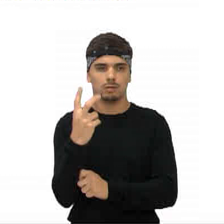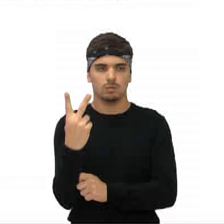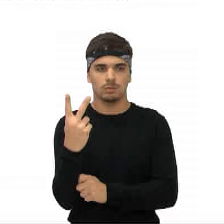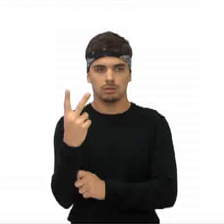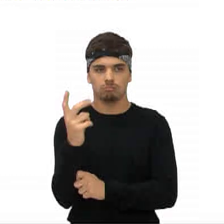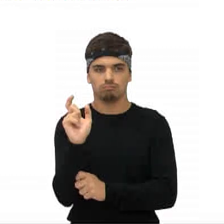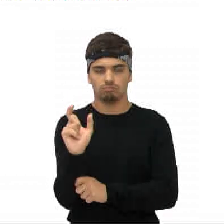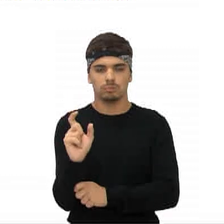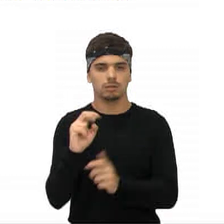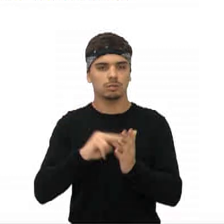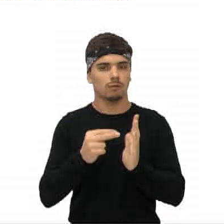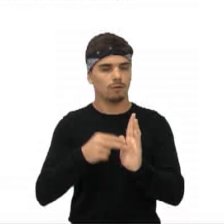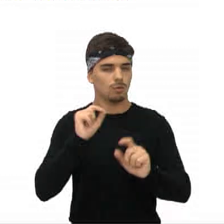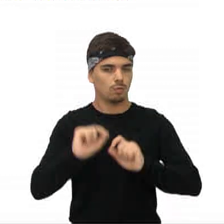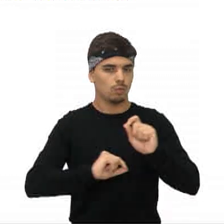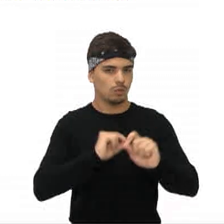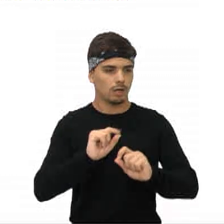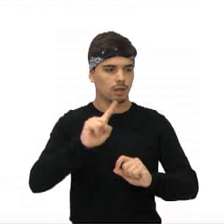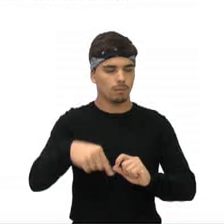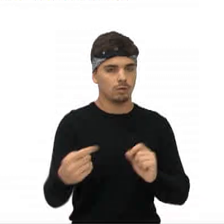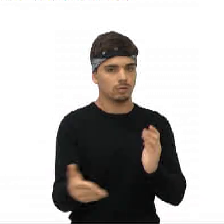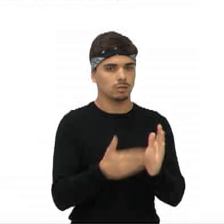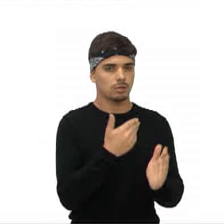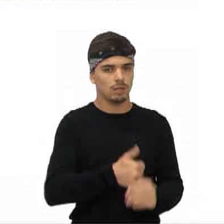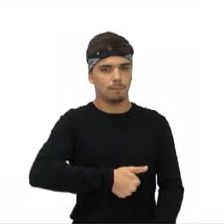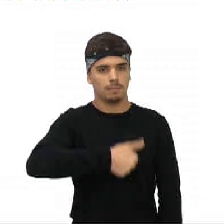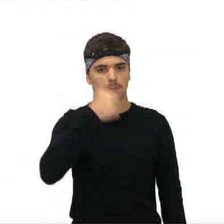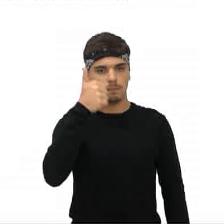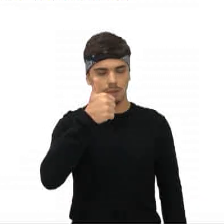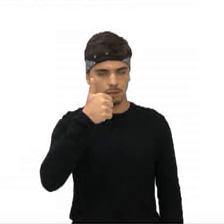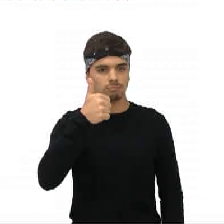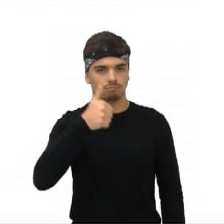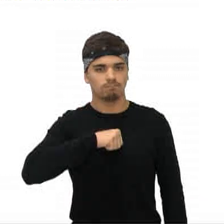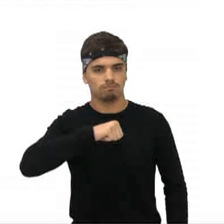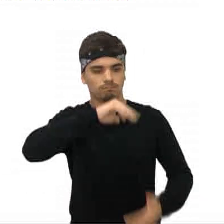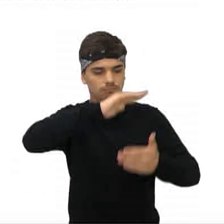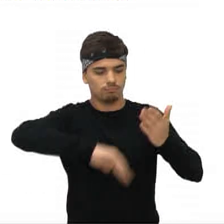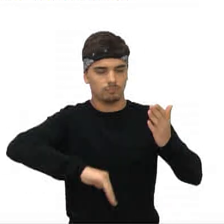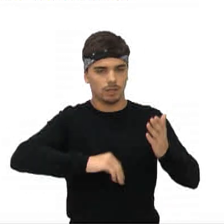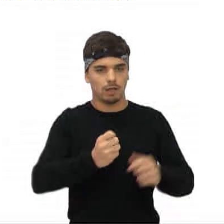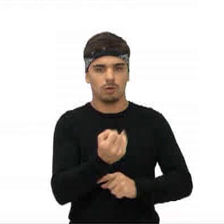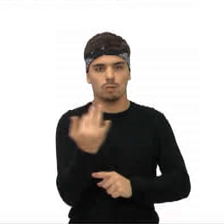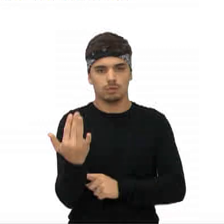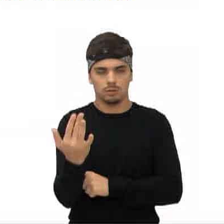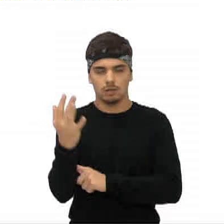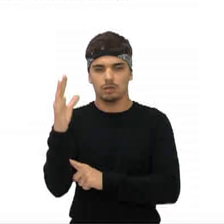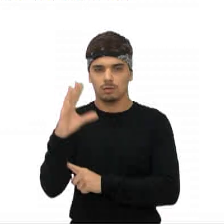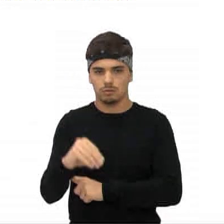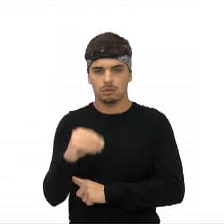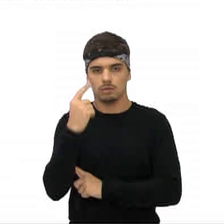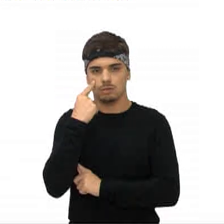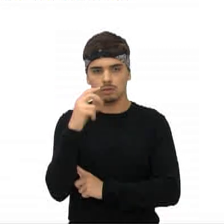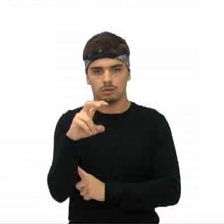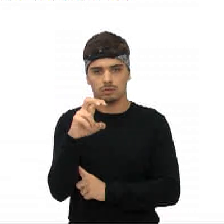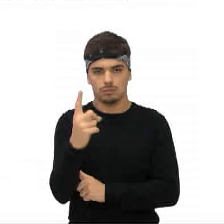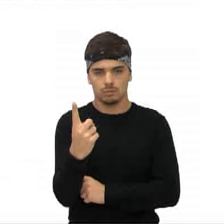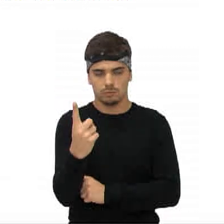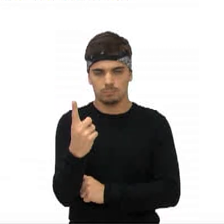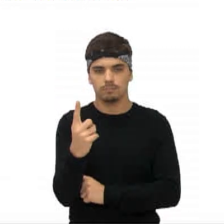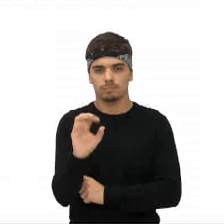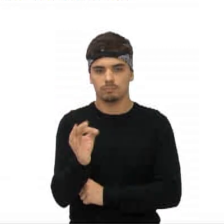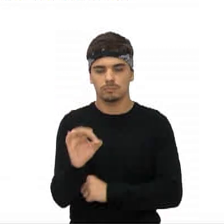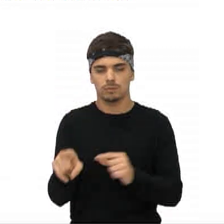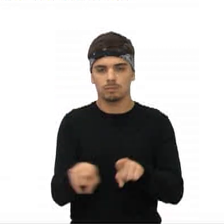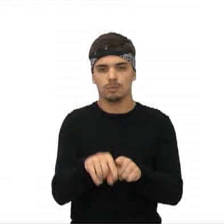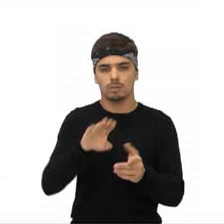Isso significa que, após eu retirar a primeira carta, diminui a quantidade do total de cartas, ficando 51. Se